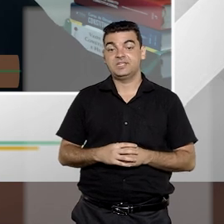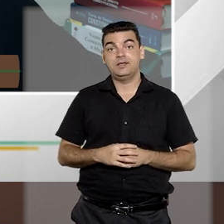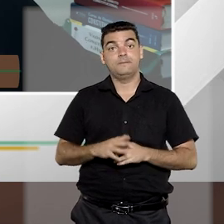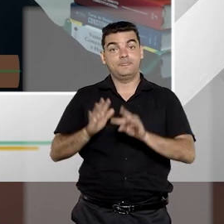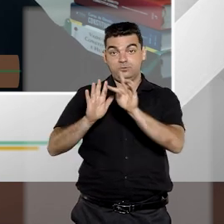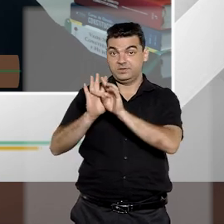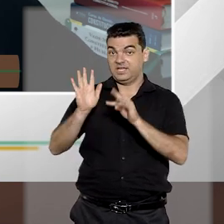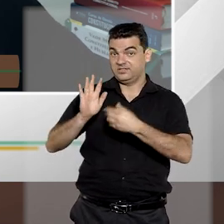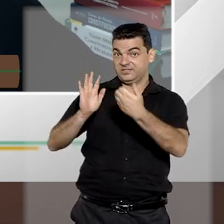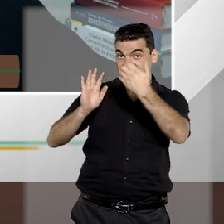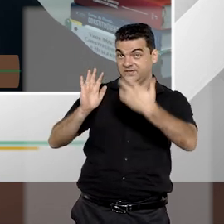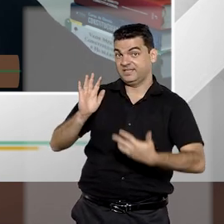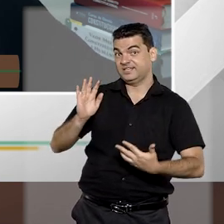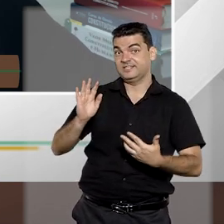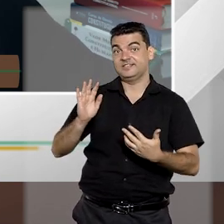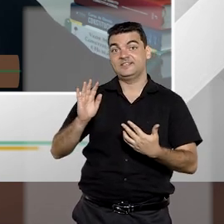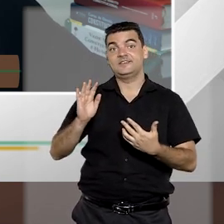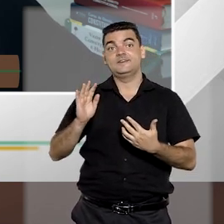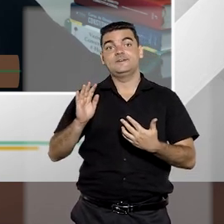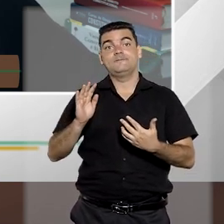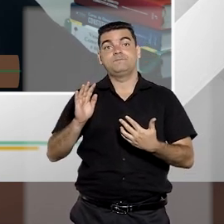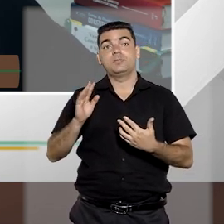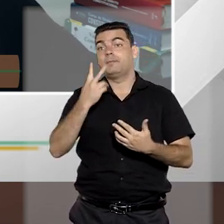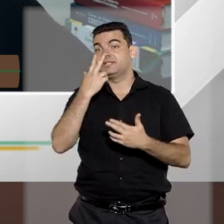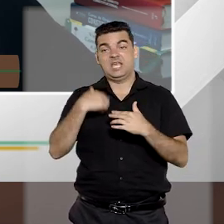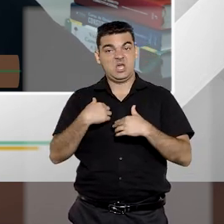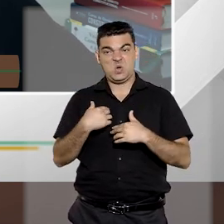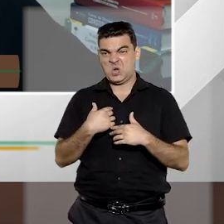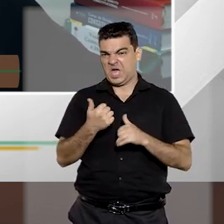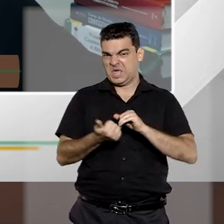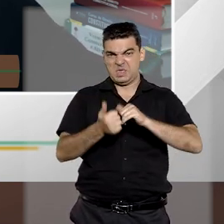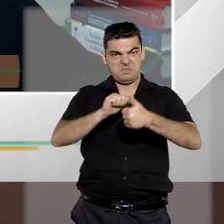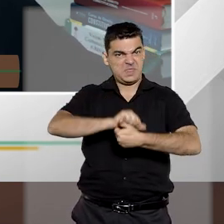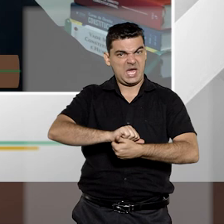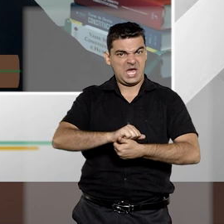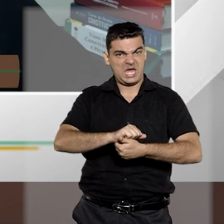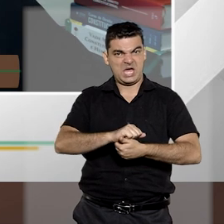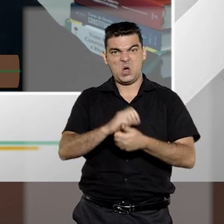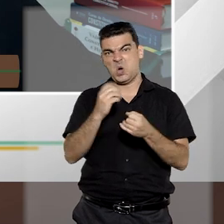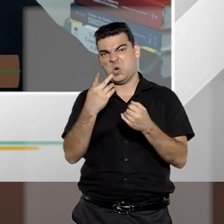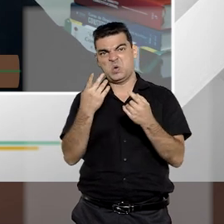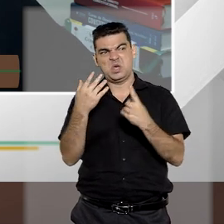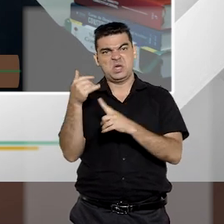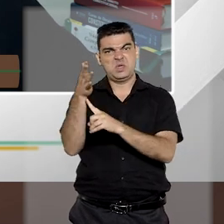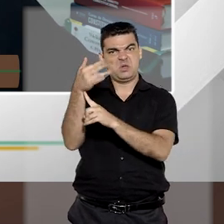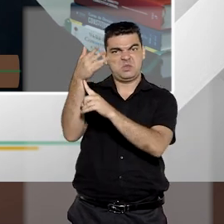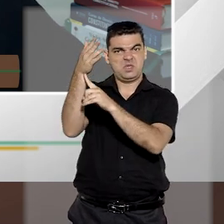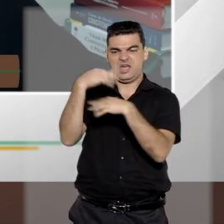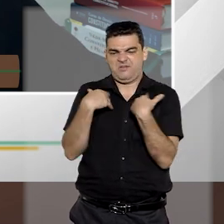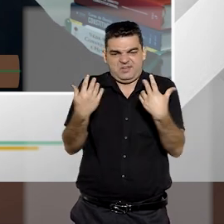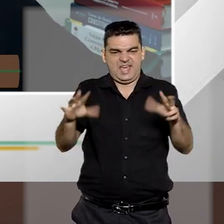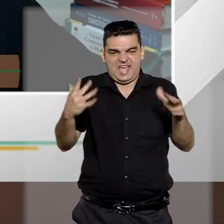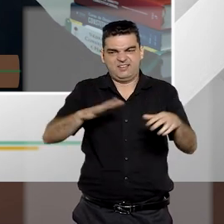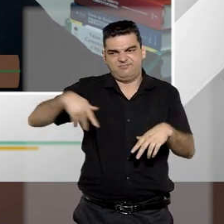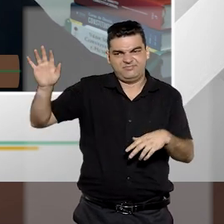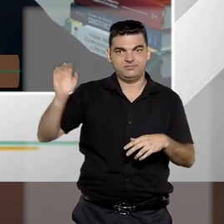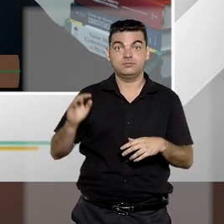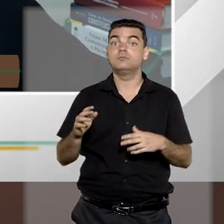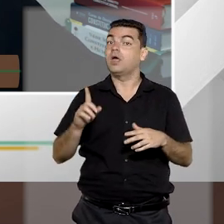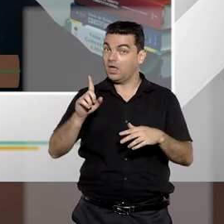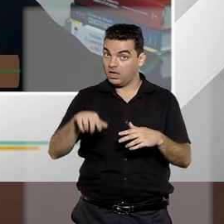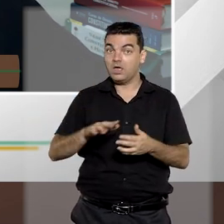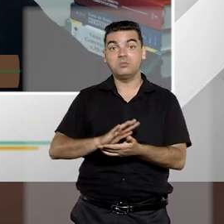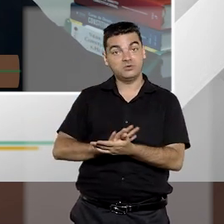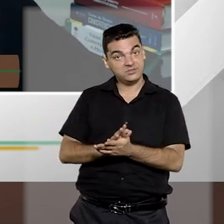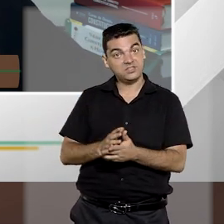texto, ele é muito legal também porque ele inclui a própria recusa de adaptações razoáveis e tecnologias assistivas. Então, por exemplo, né, a